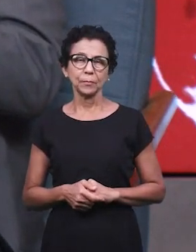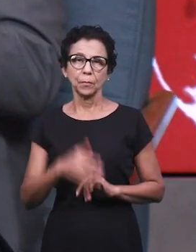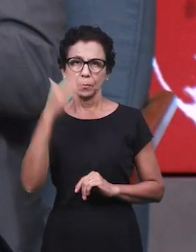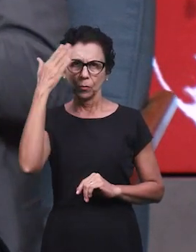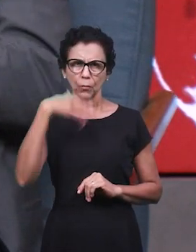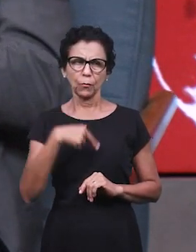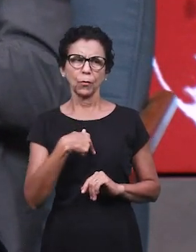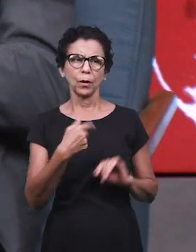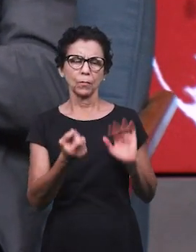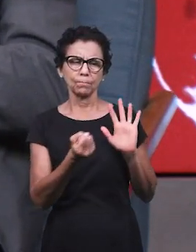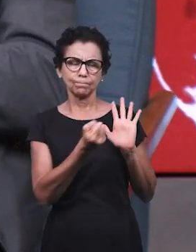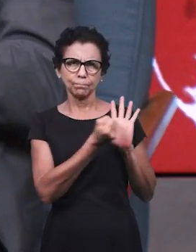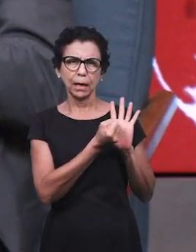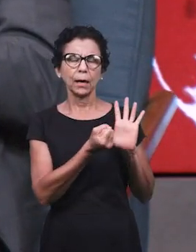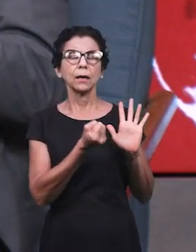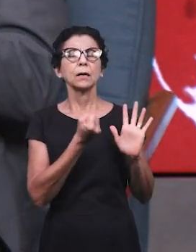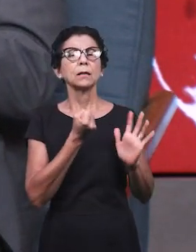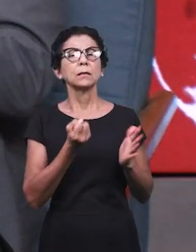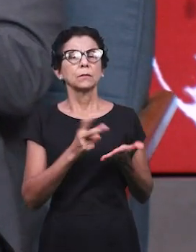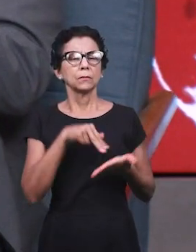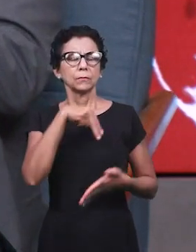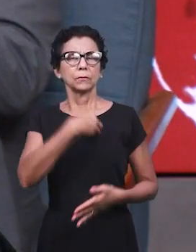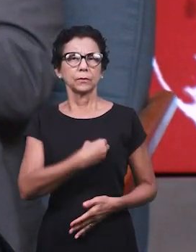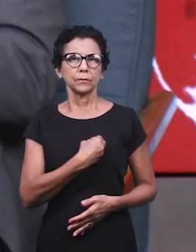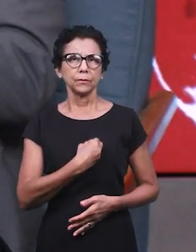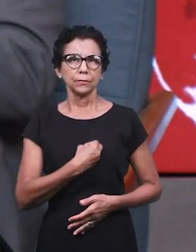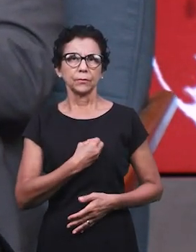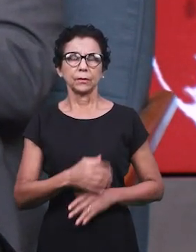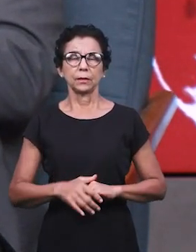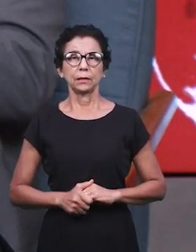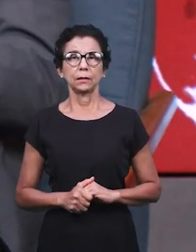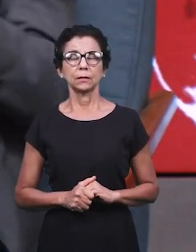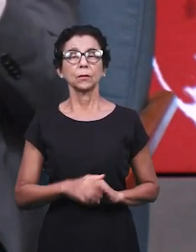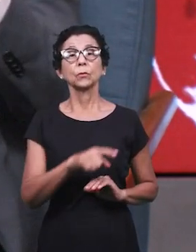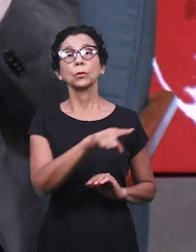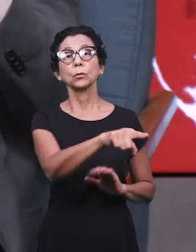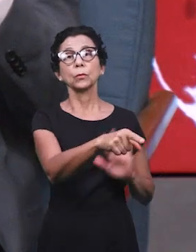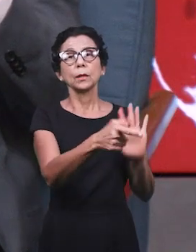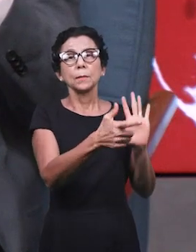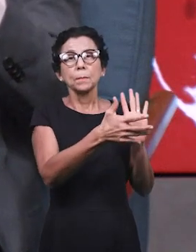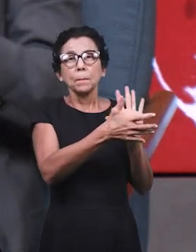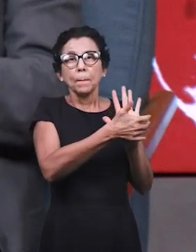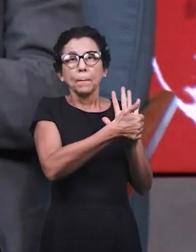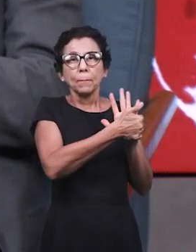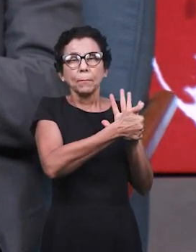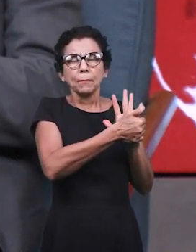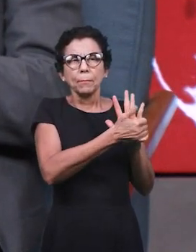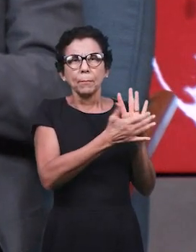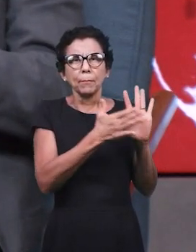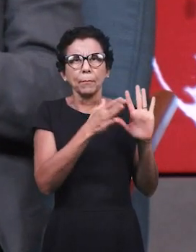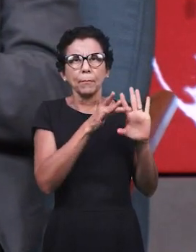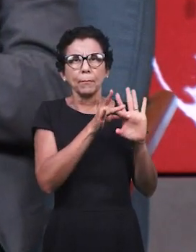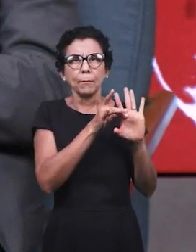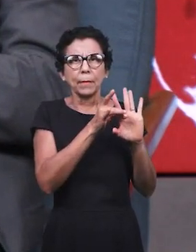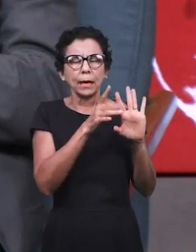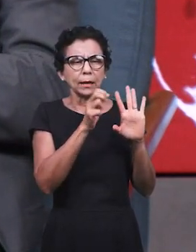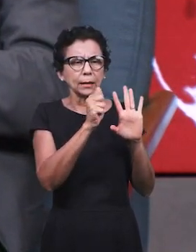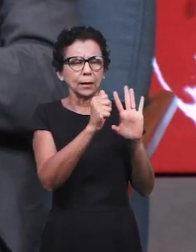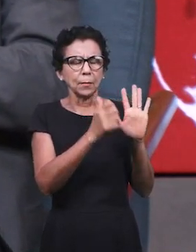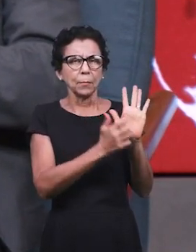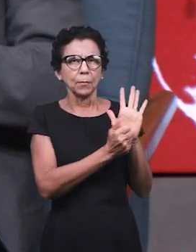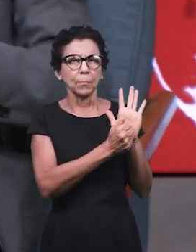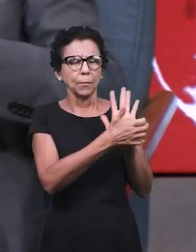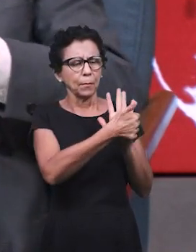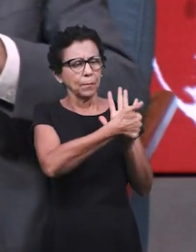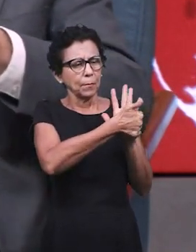igreja. Então, quando ele apalpa ali, o dedo ali é tato, ele